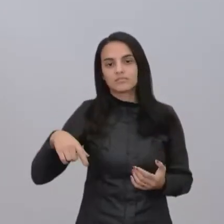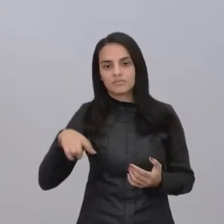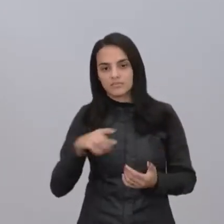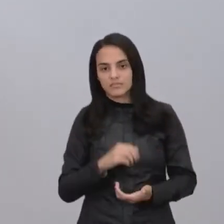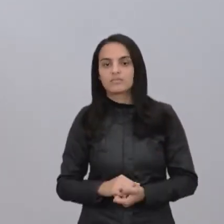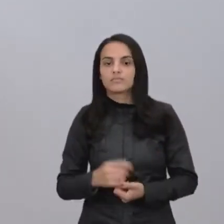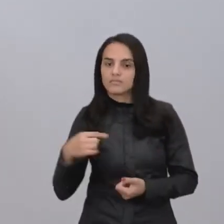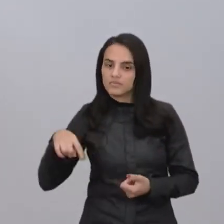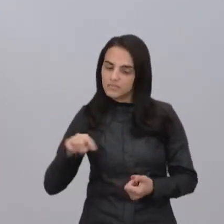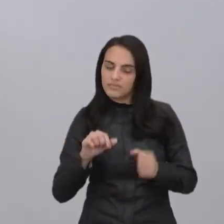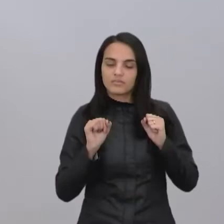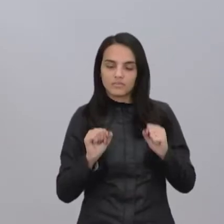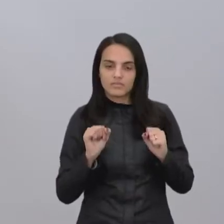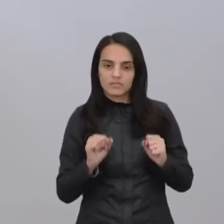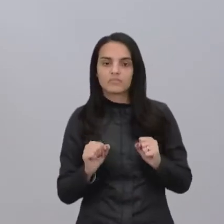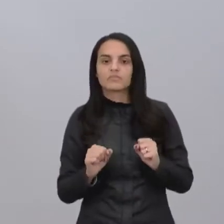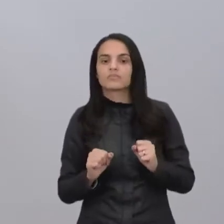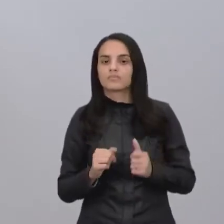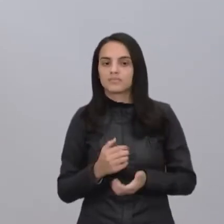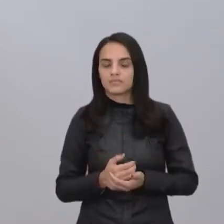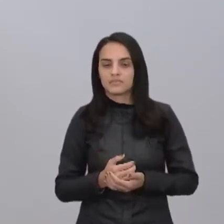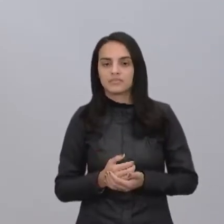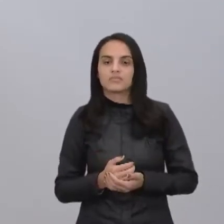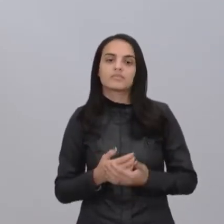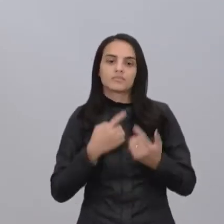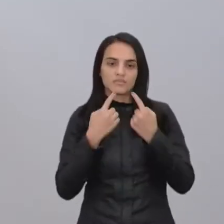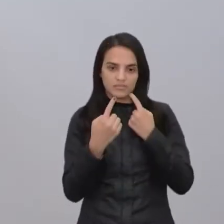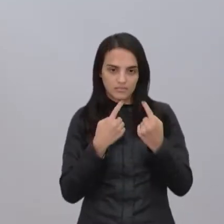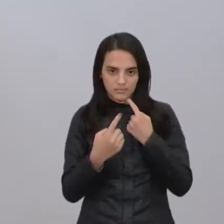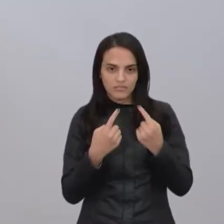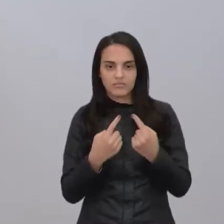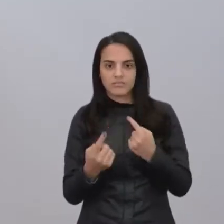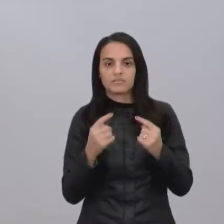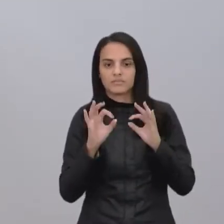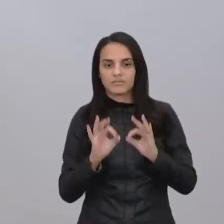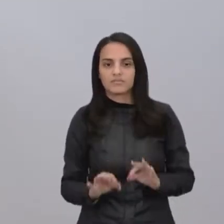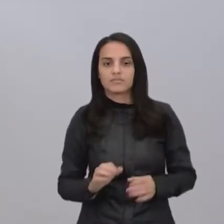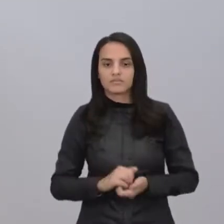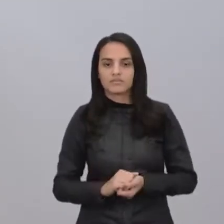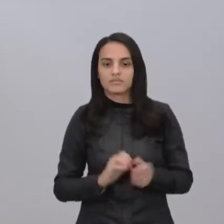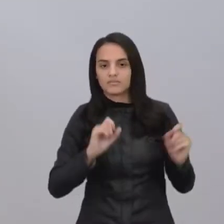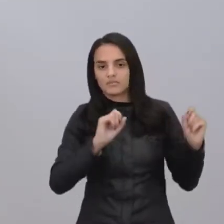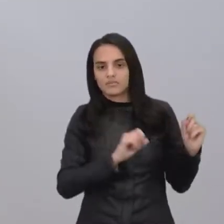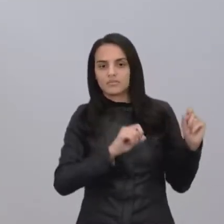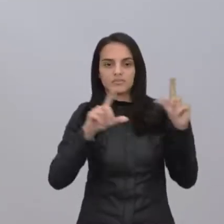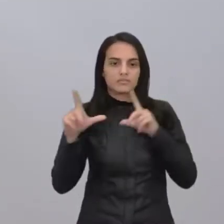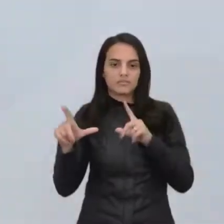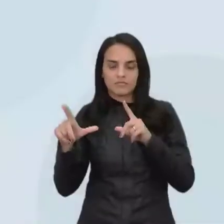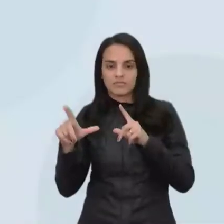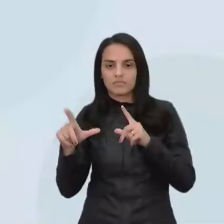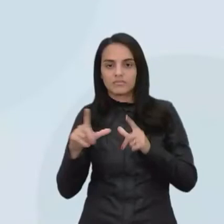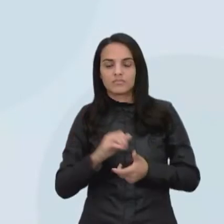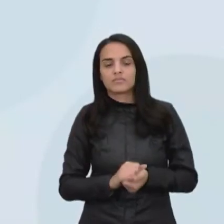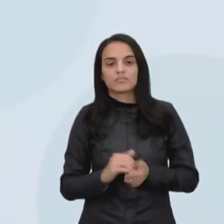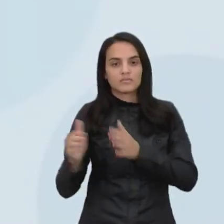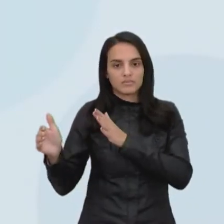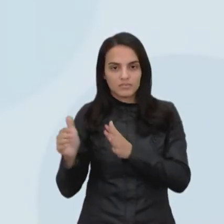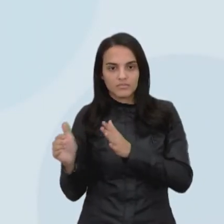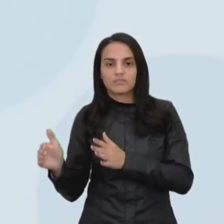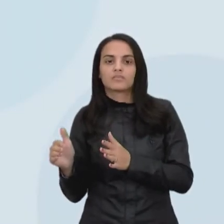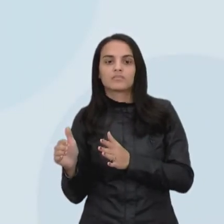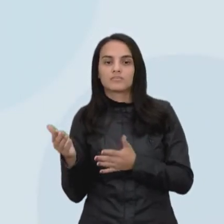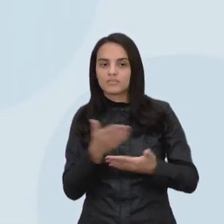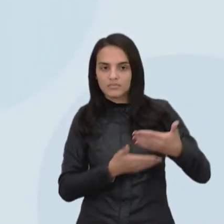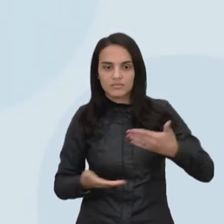momento onde a gente vai literalmente debater, né? Então tá aparecendo aí para vocês no nosso momento da